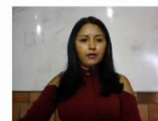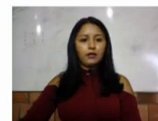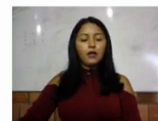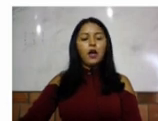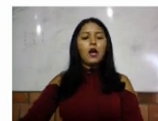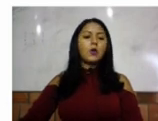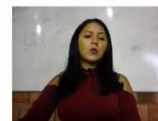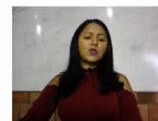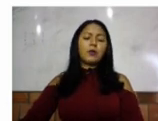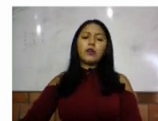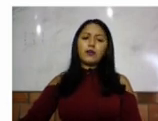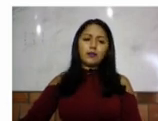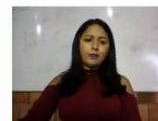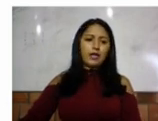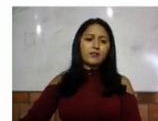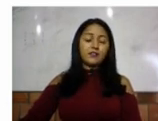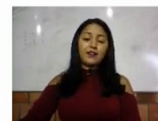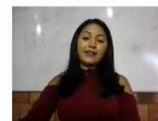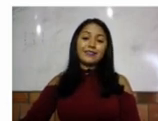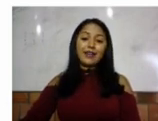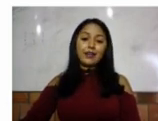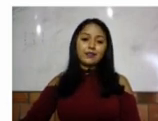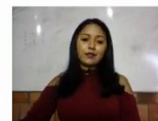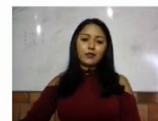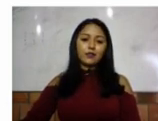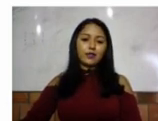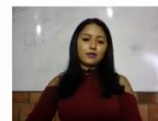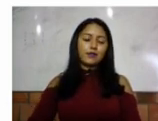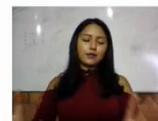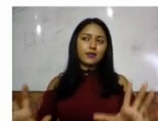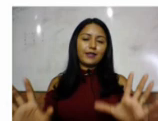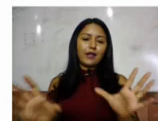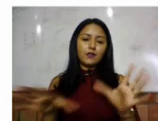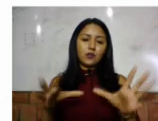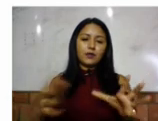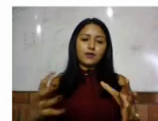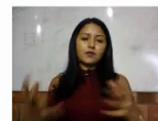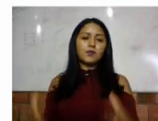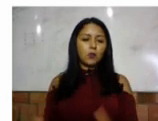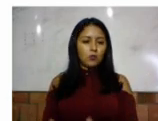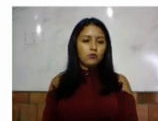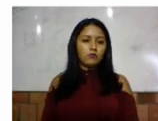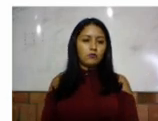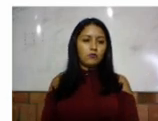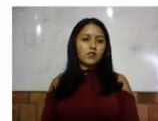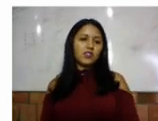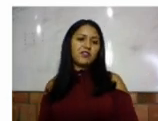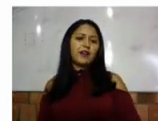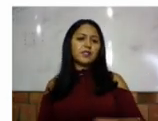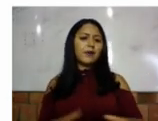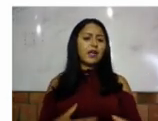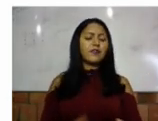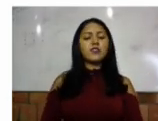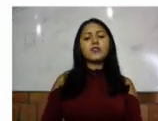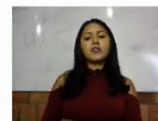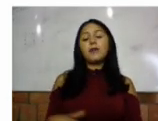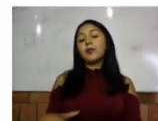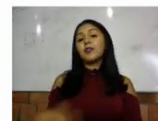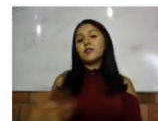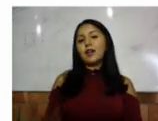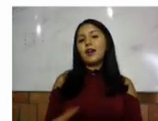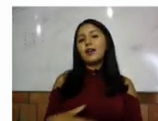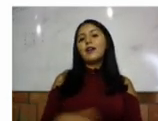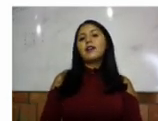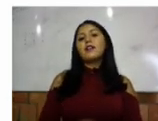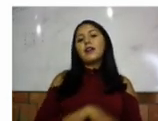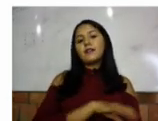pequeno poema aqui aonde a maioria dessas palavras vai ter sim essa conta esse detalhe sobre esse som vocês de várias palavras